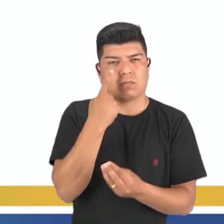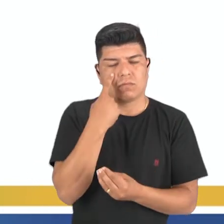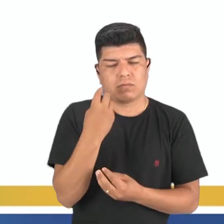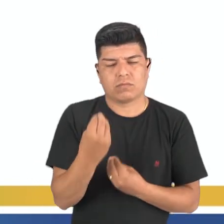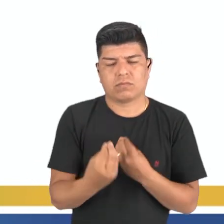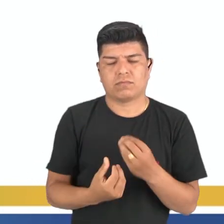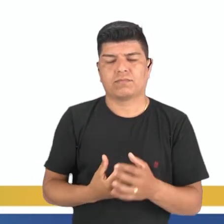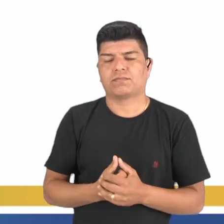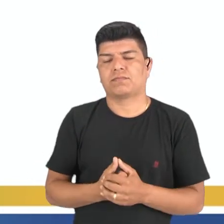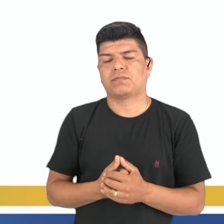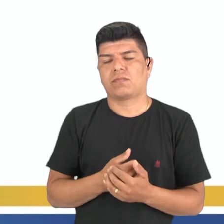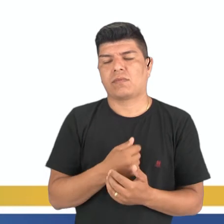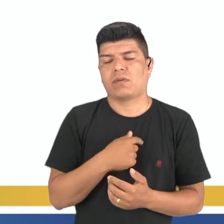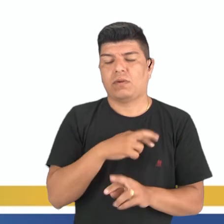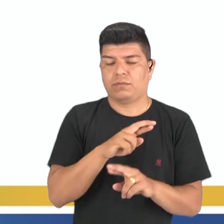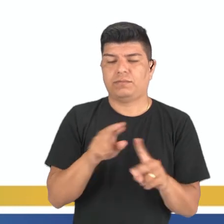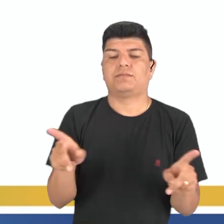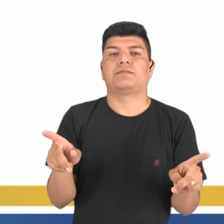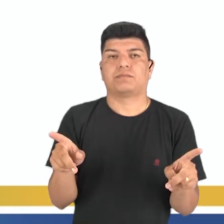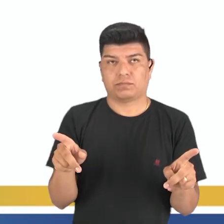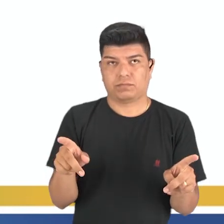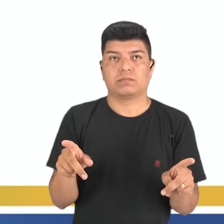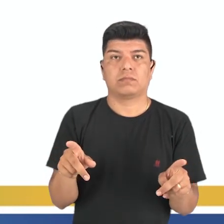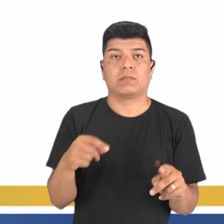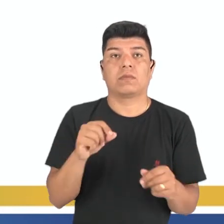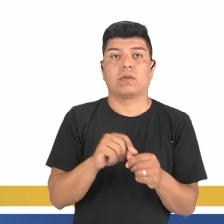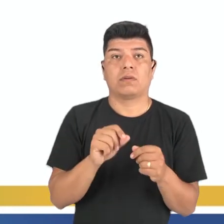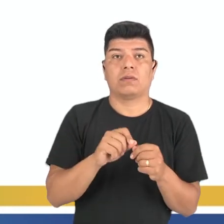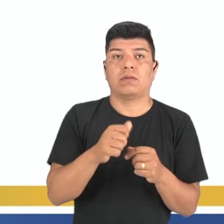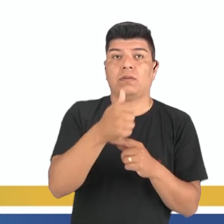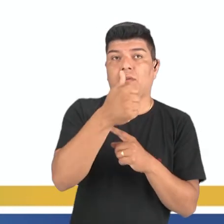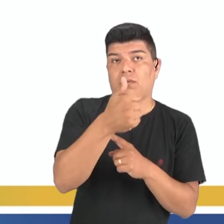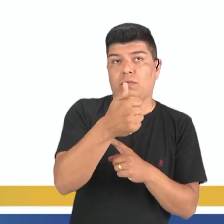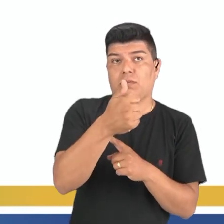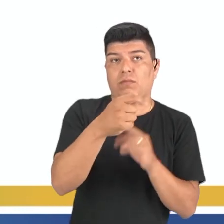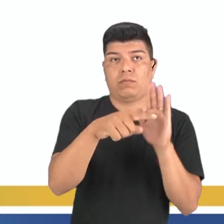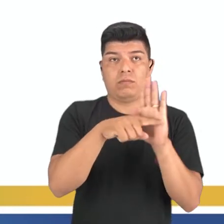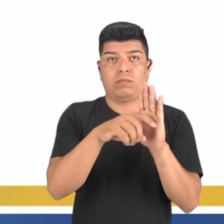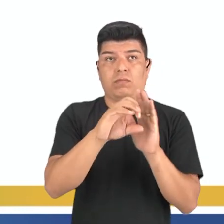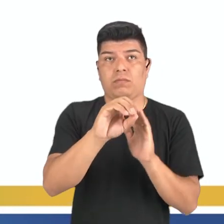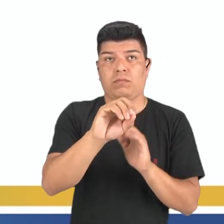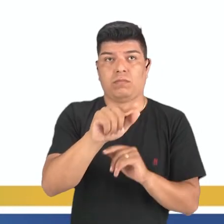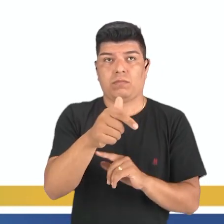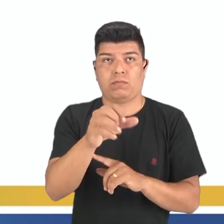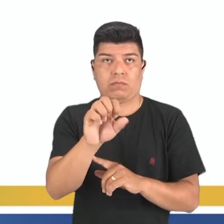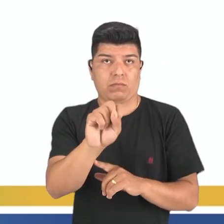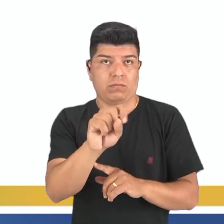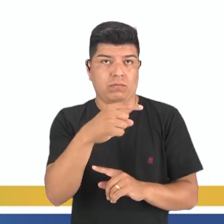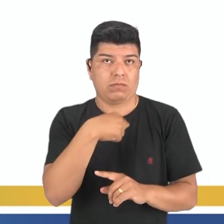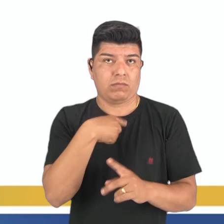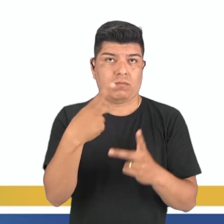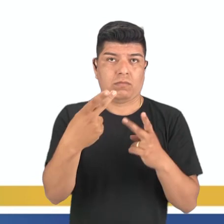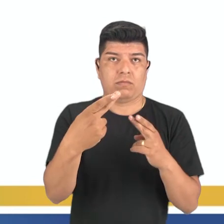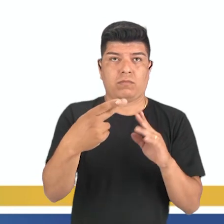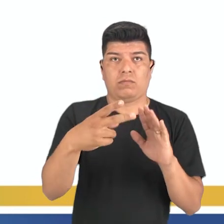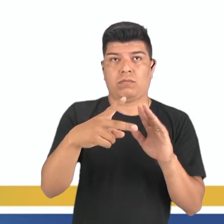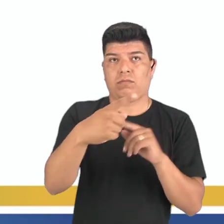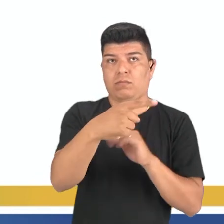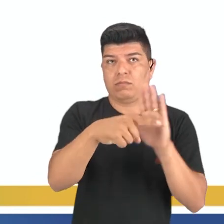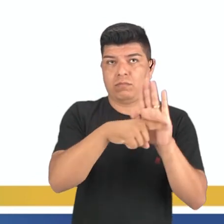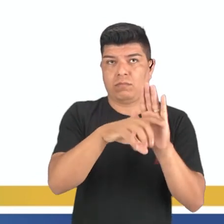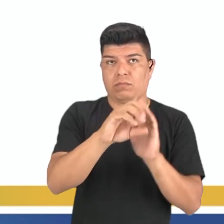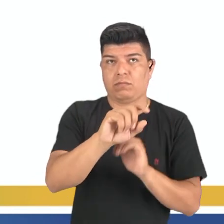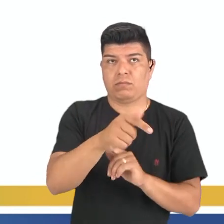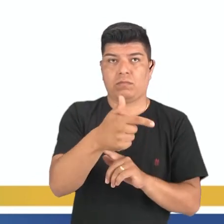observa, são sinais diferentes, né? Então eu faço 1 menos 0,8, que dá 0,2. E aí depois eu capto o